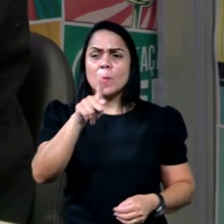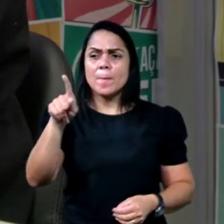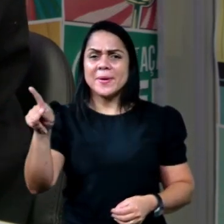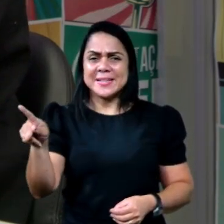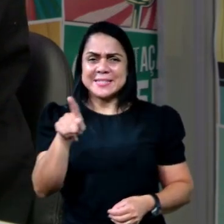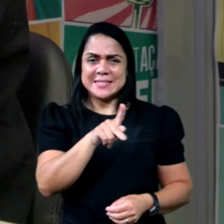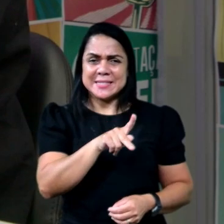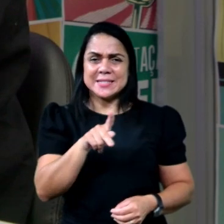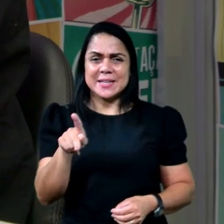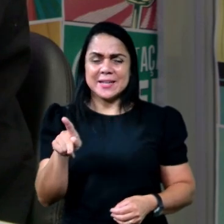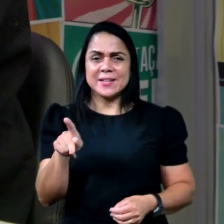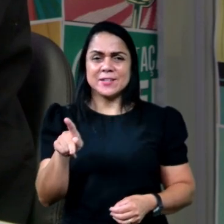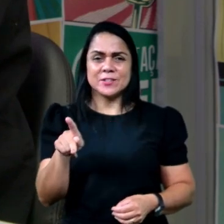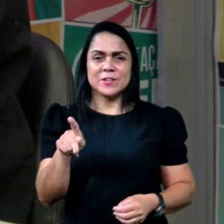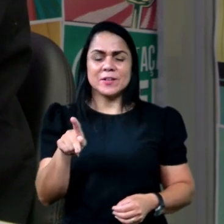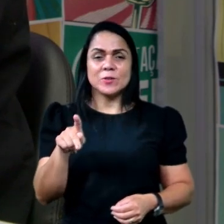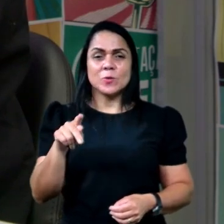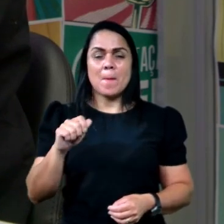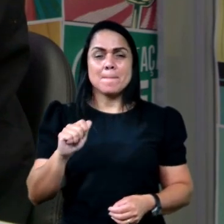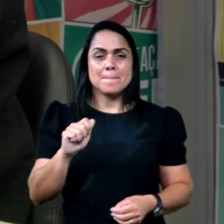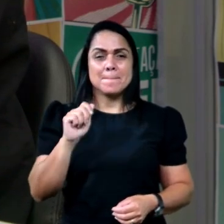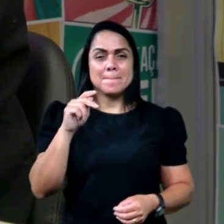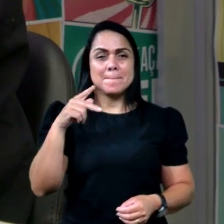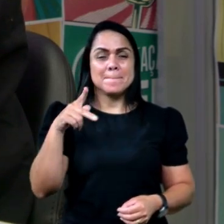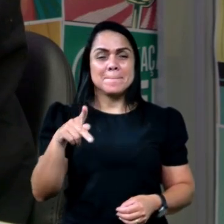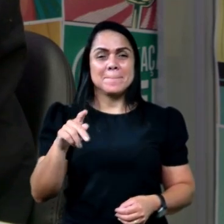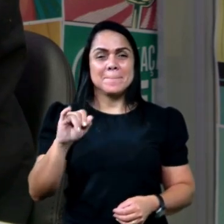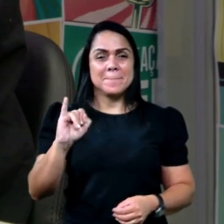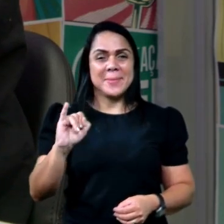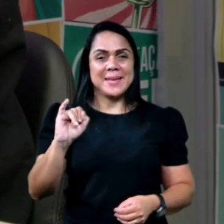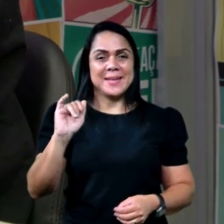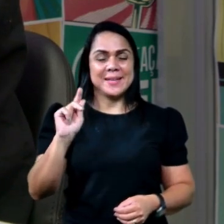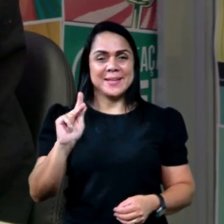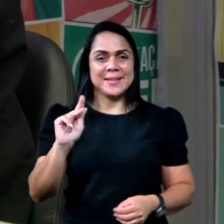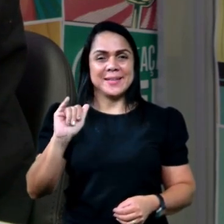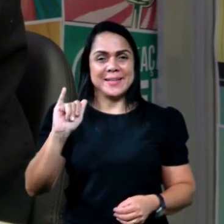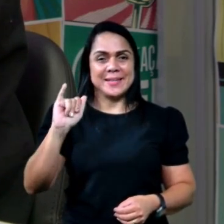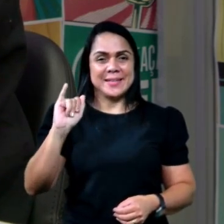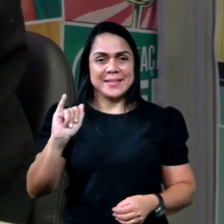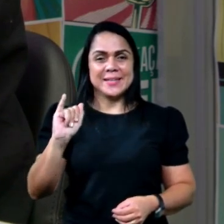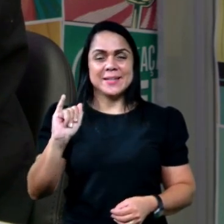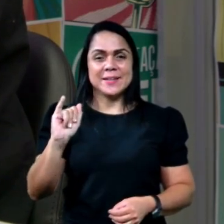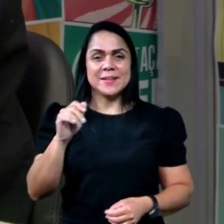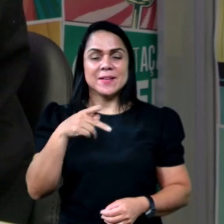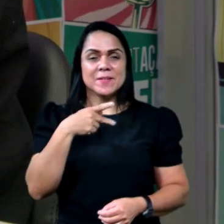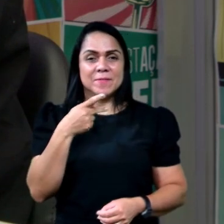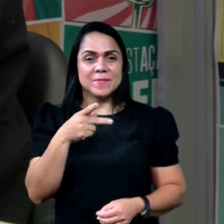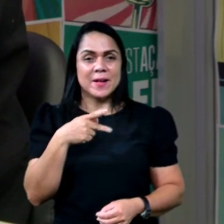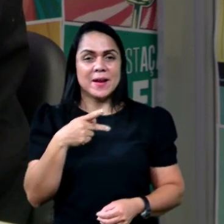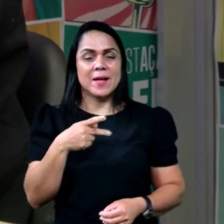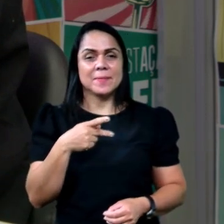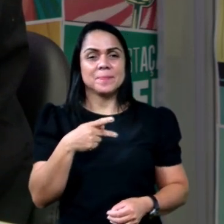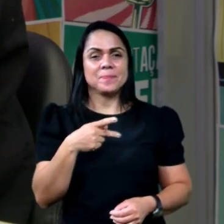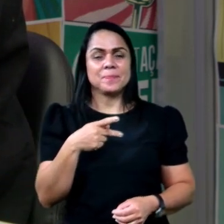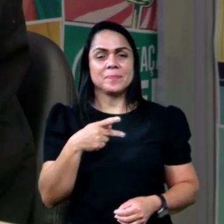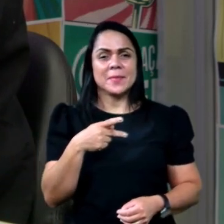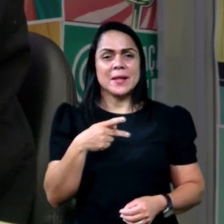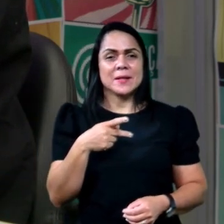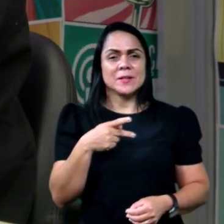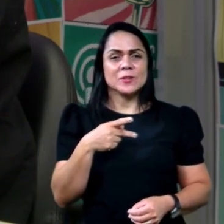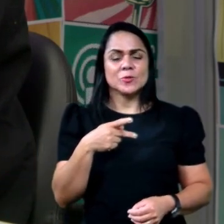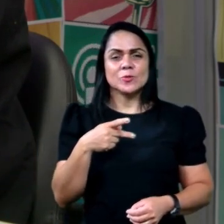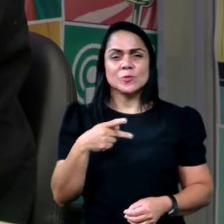ostentar o piqui, né? Fala, olha, para preservar o cerrado, a gente vai ter que falar sobre a cadeia de produção do piqui. Para